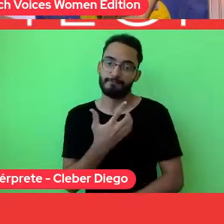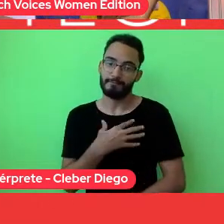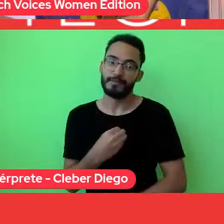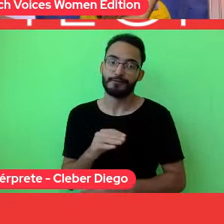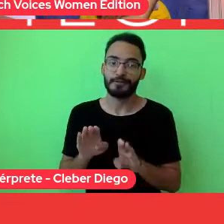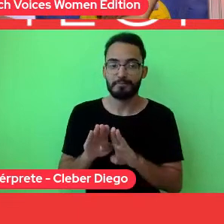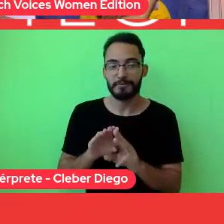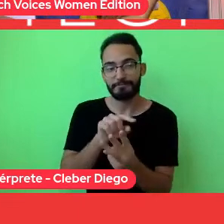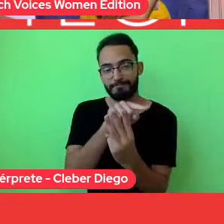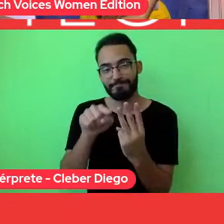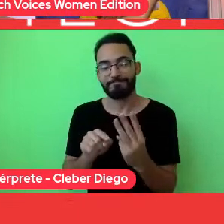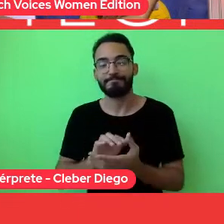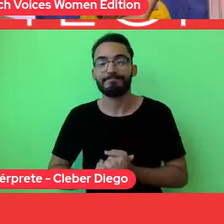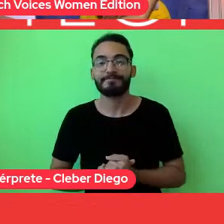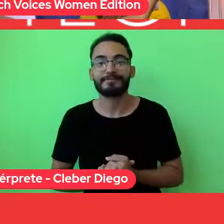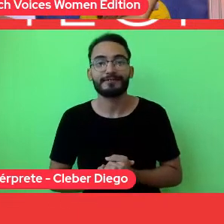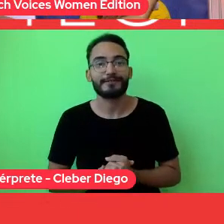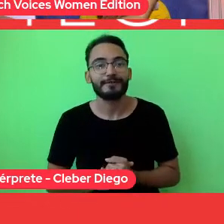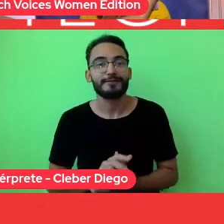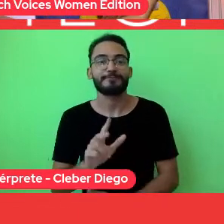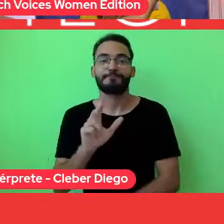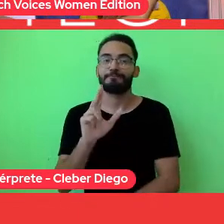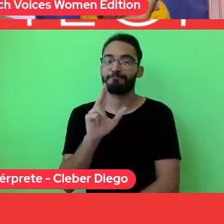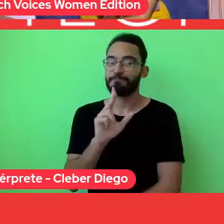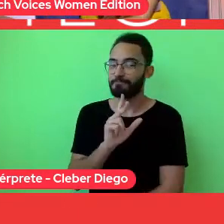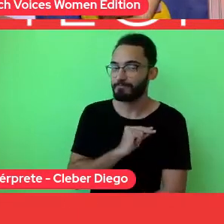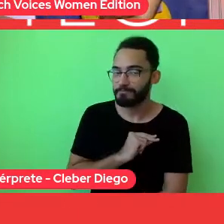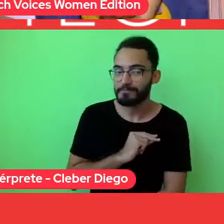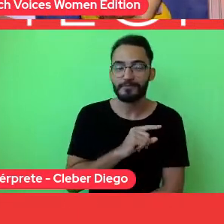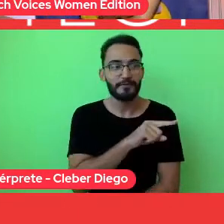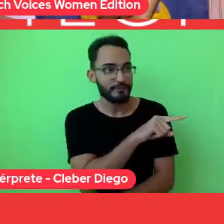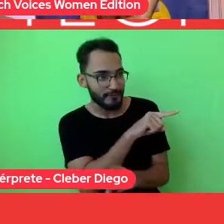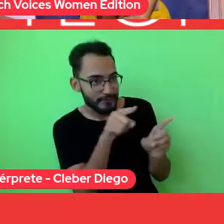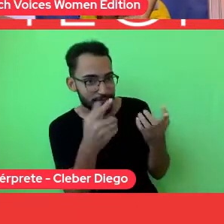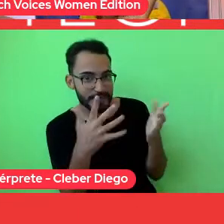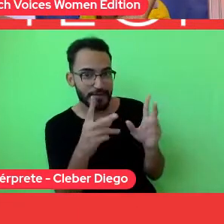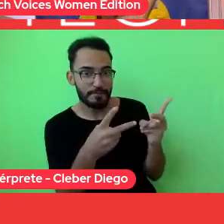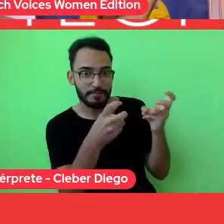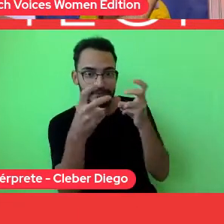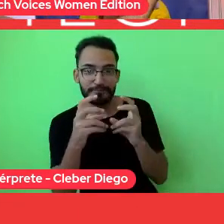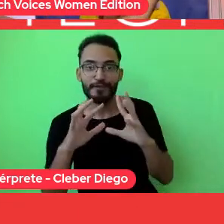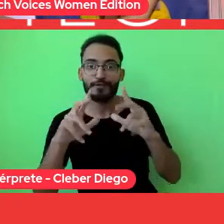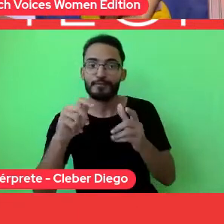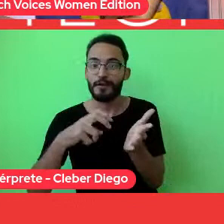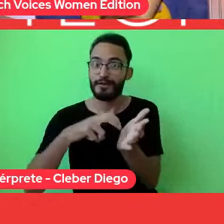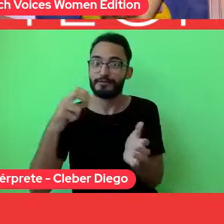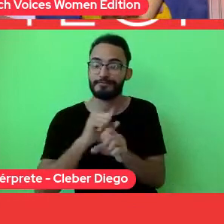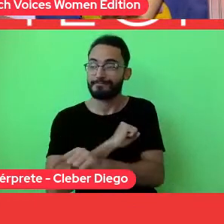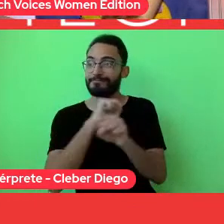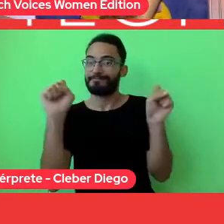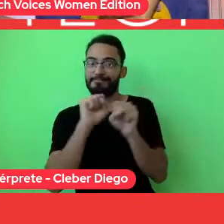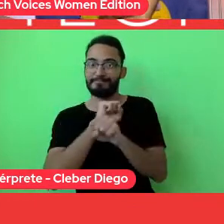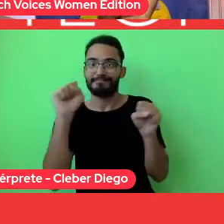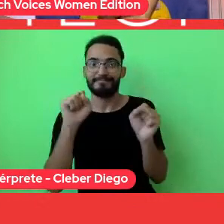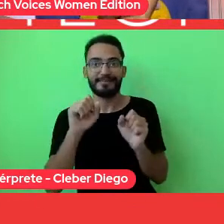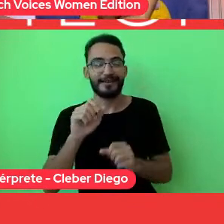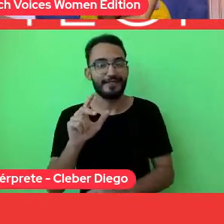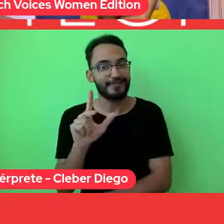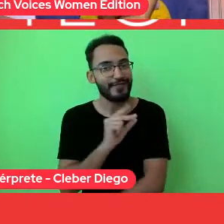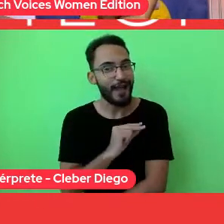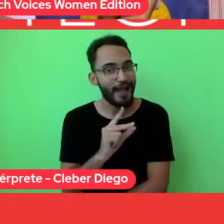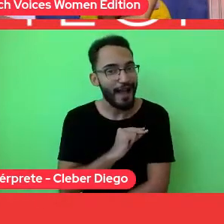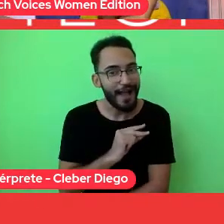Vocês estão vendo aí que todo mundo acorda cedo, né? Então, assim, chegar lá também acorda cedo. Muito